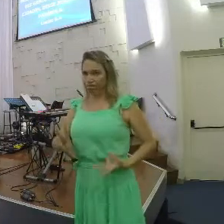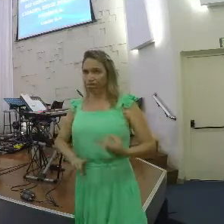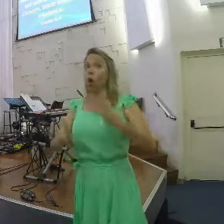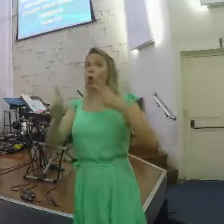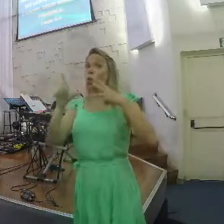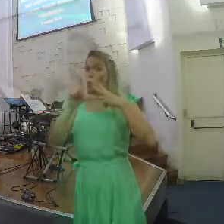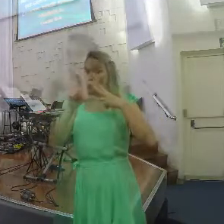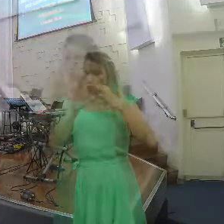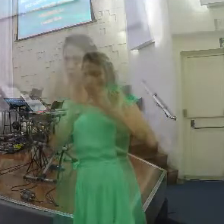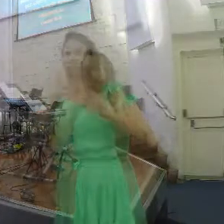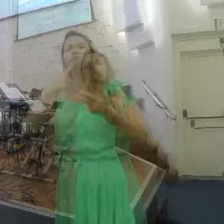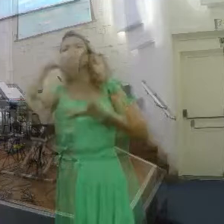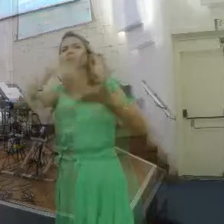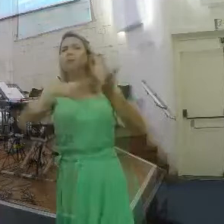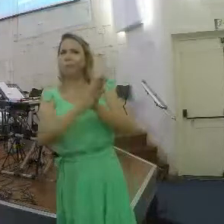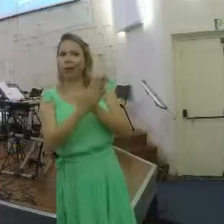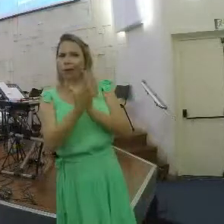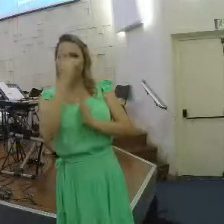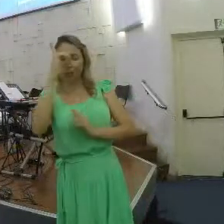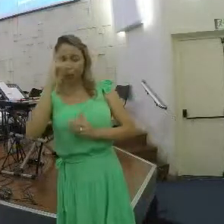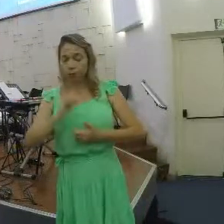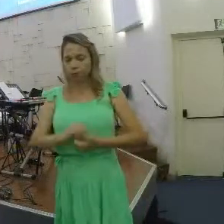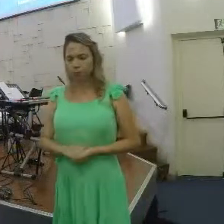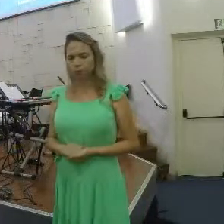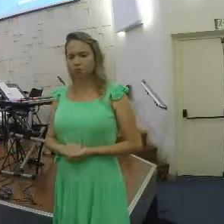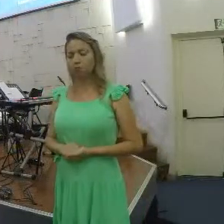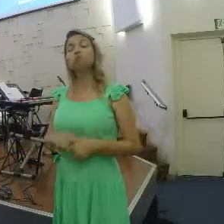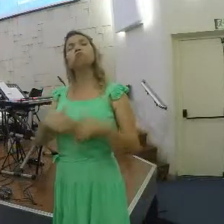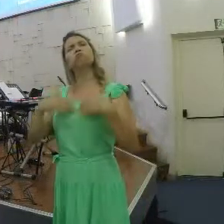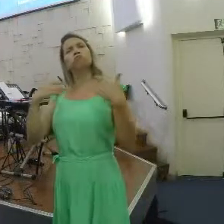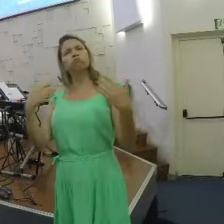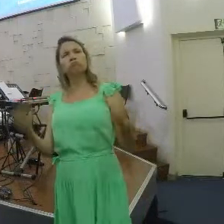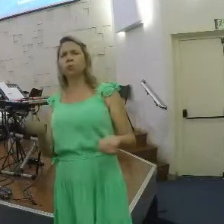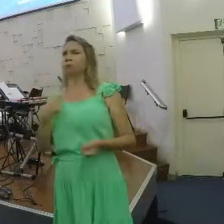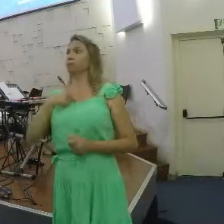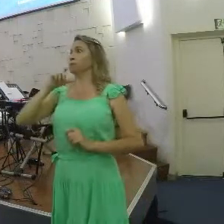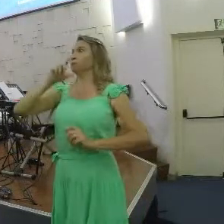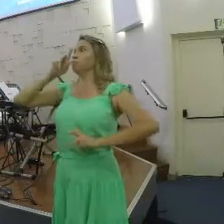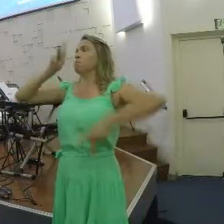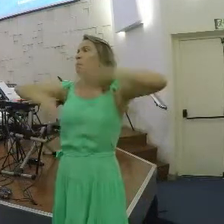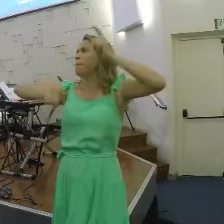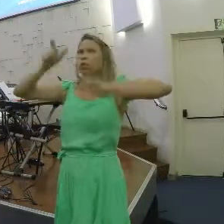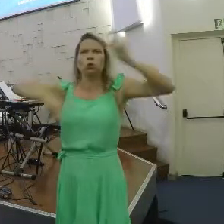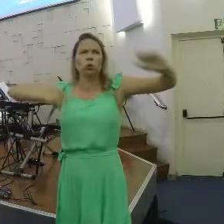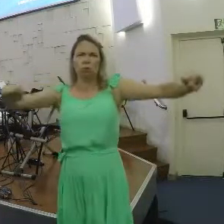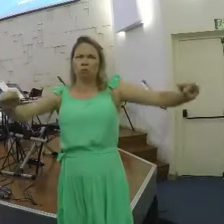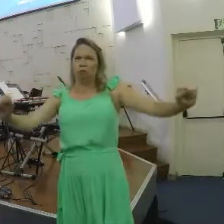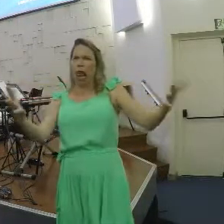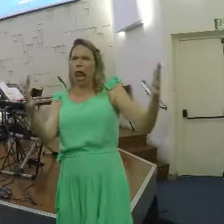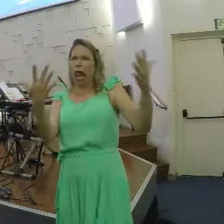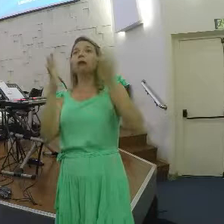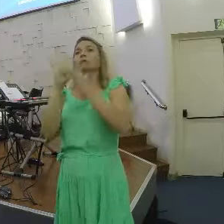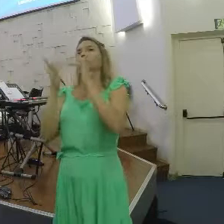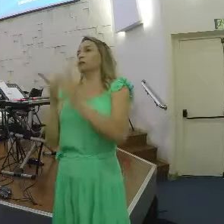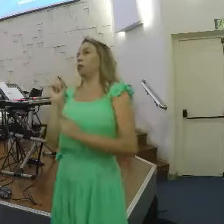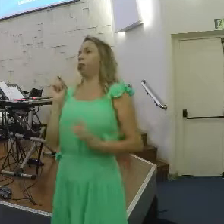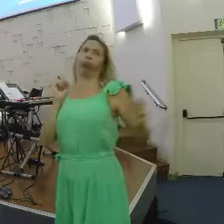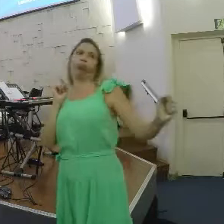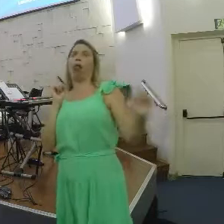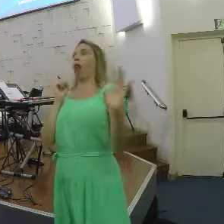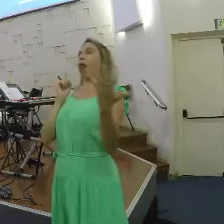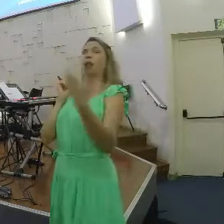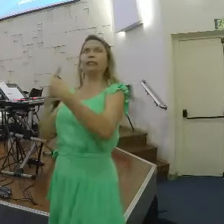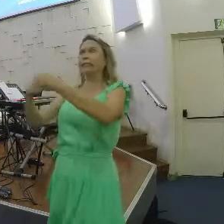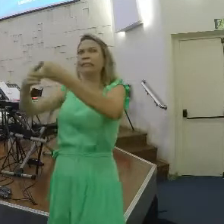a palavra do Senhor. Afluindo uma grande multidão e vindo ter com ele gente de todas as